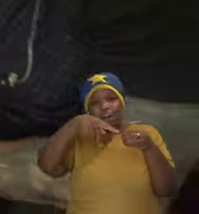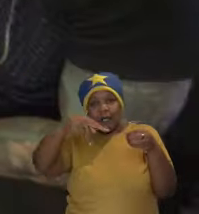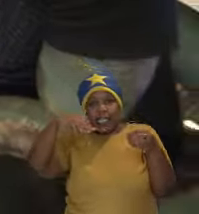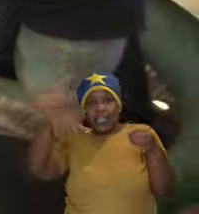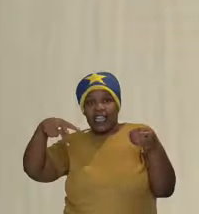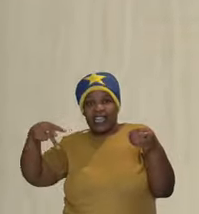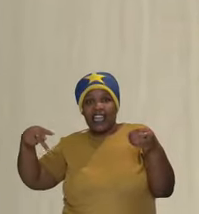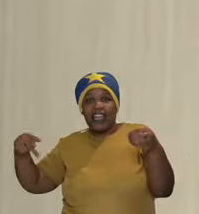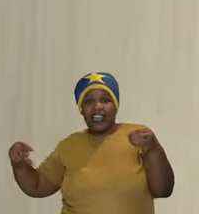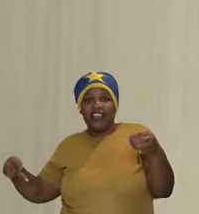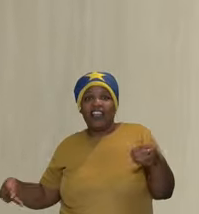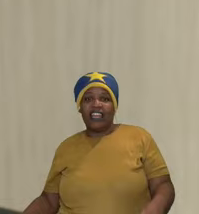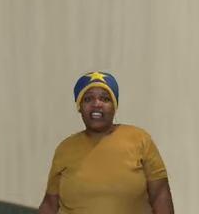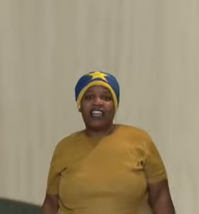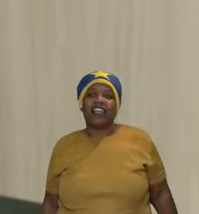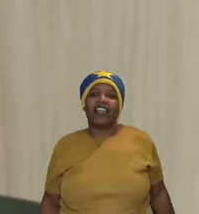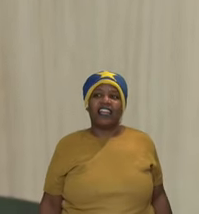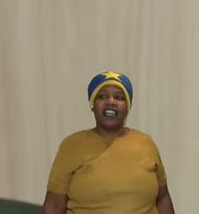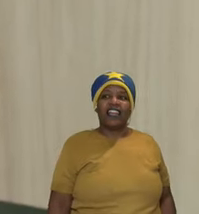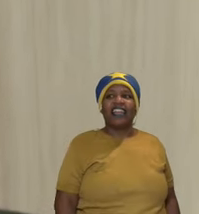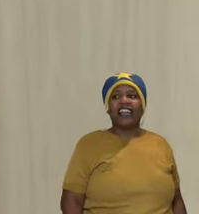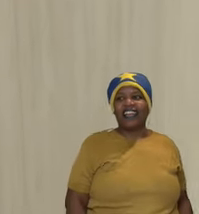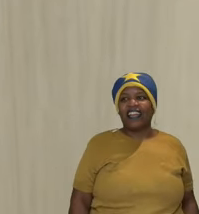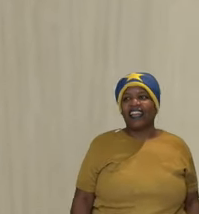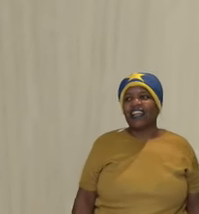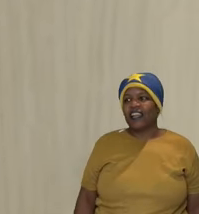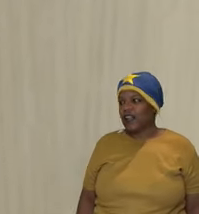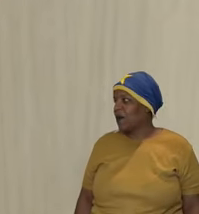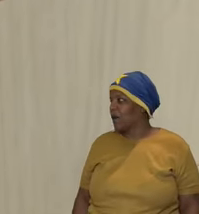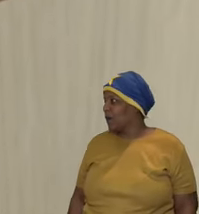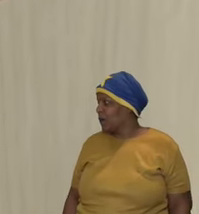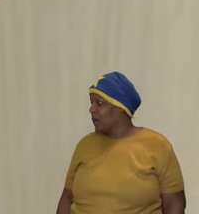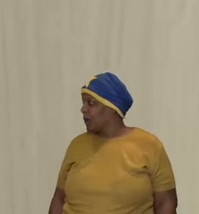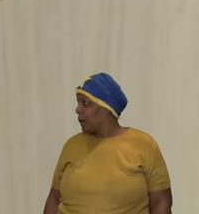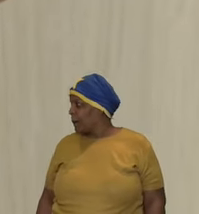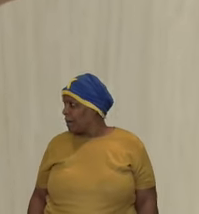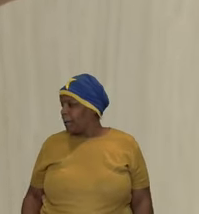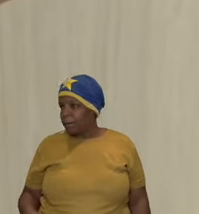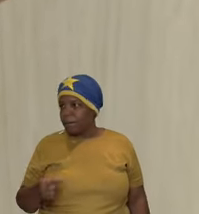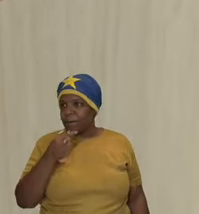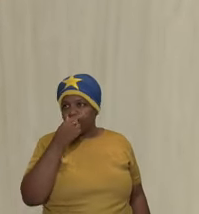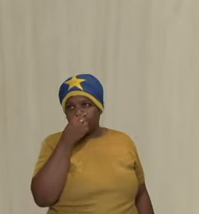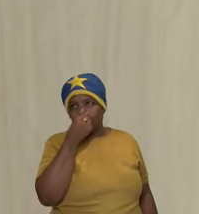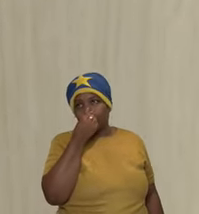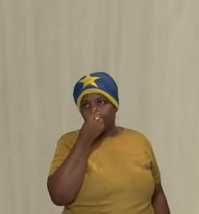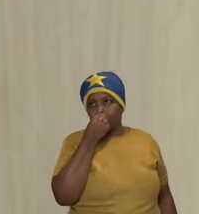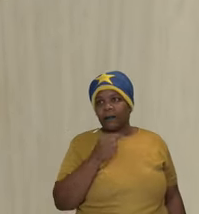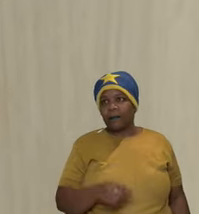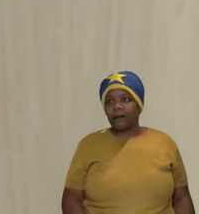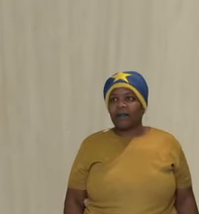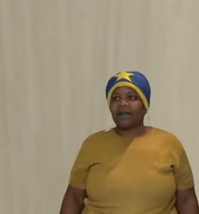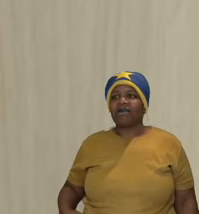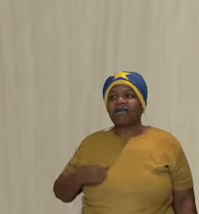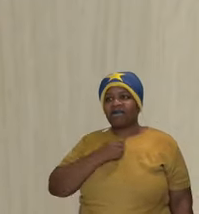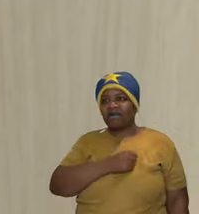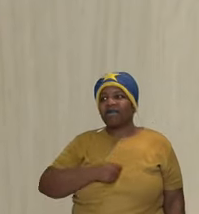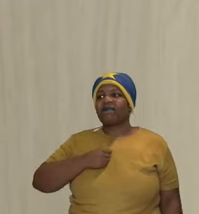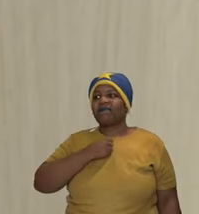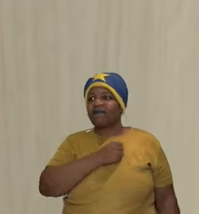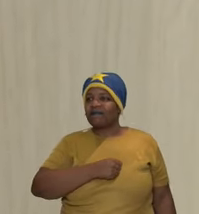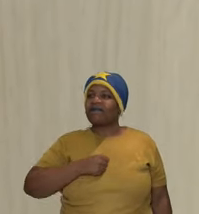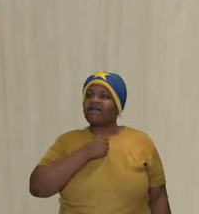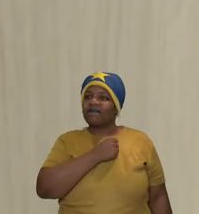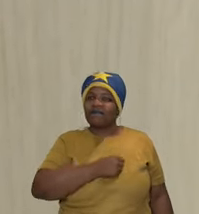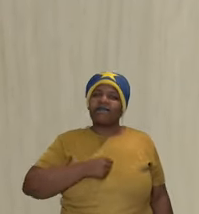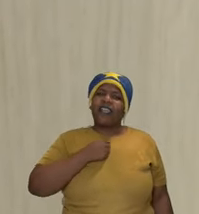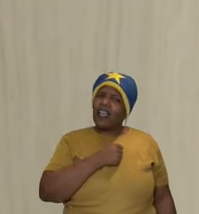periferia. É, meu irmão. Doido. Que nostalgia. Mano, muito, muito. Mano, eu